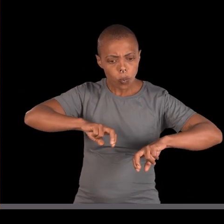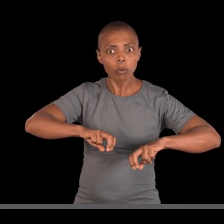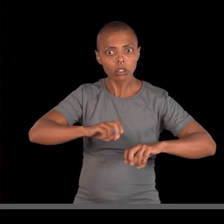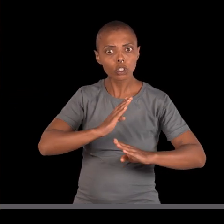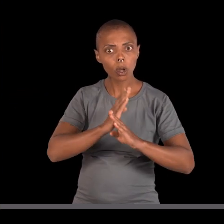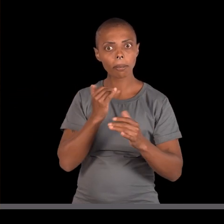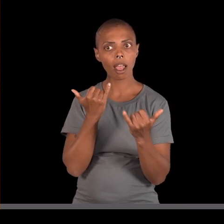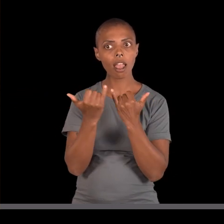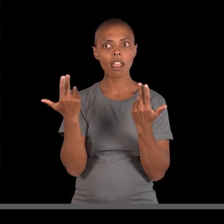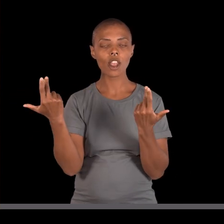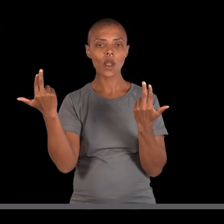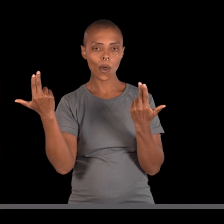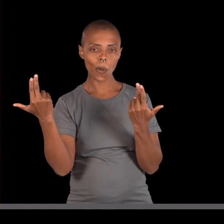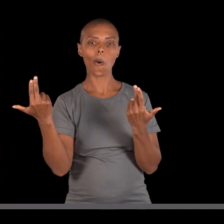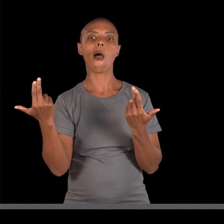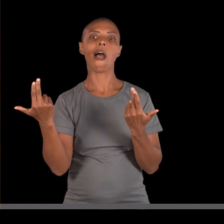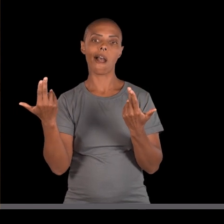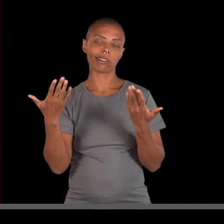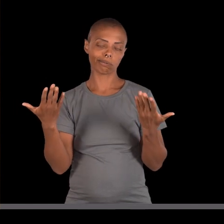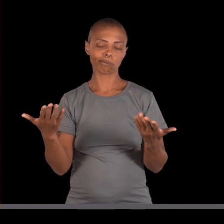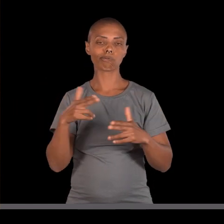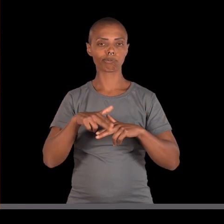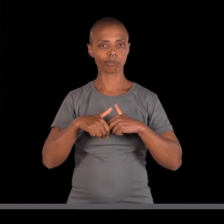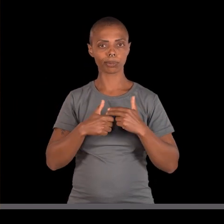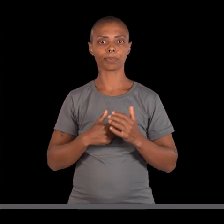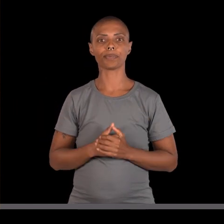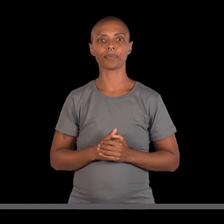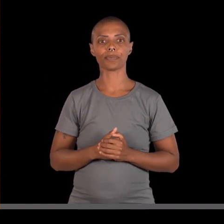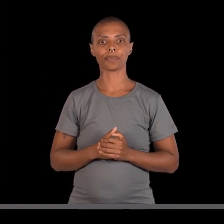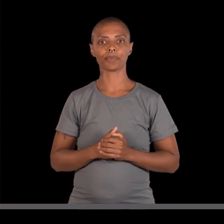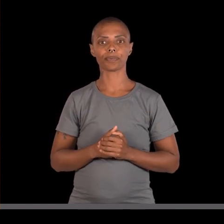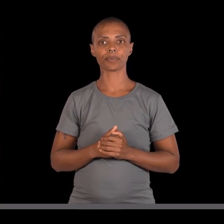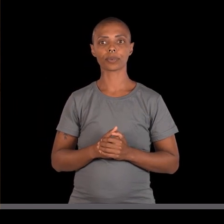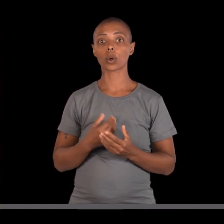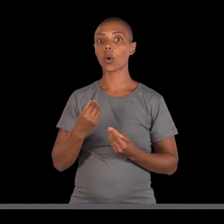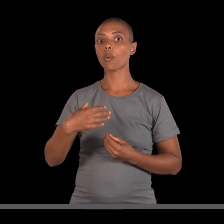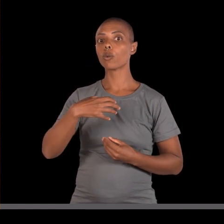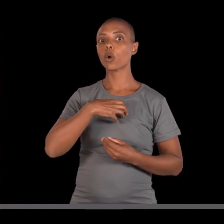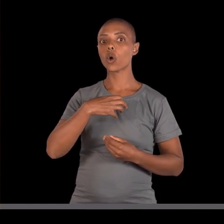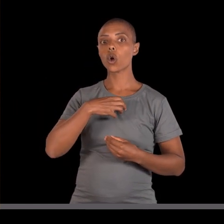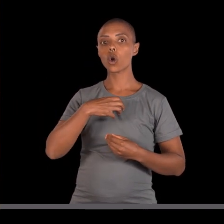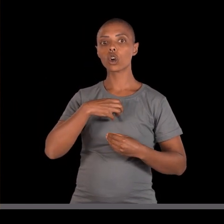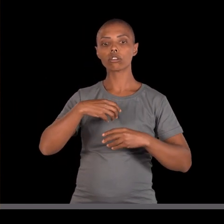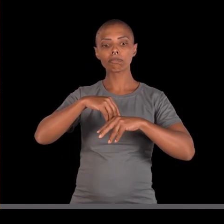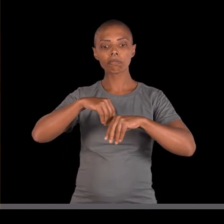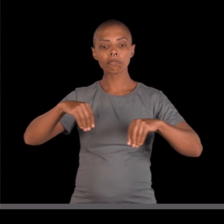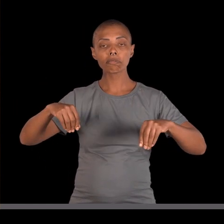da junção aí é um cara chamado Alfred Wegener.